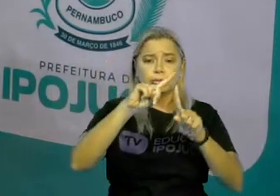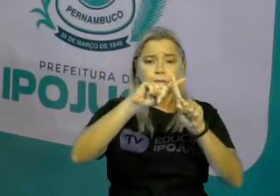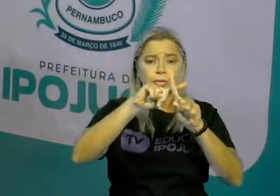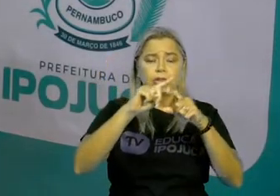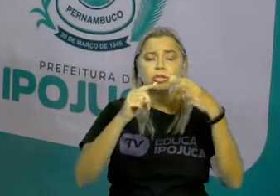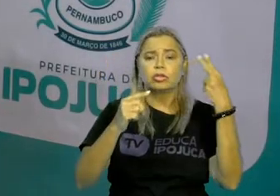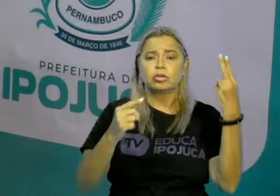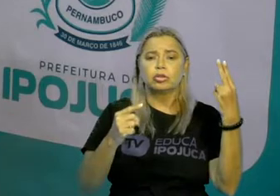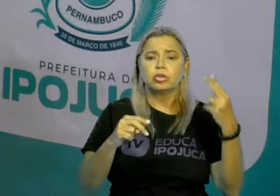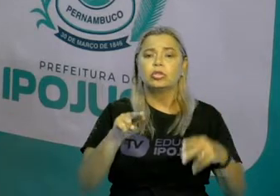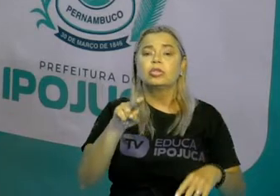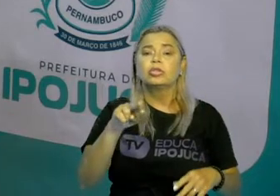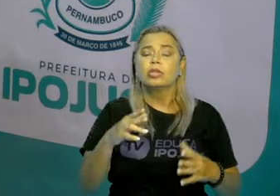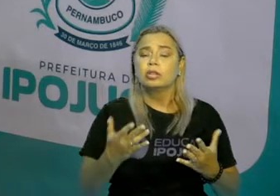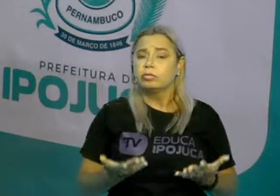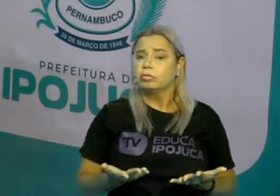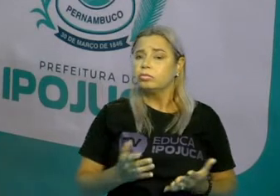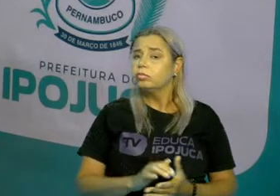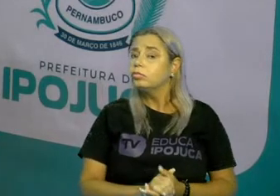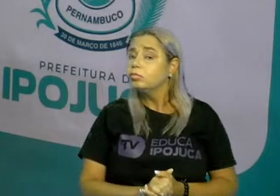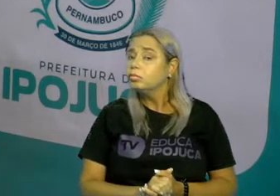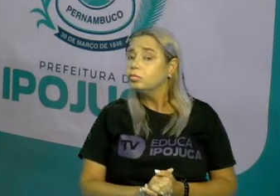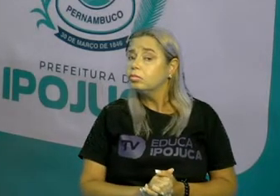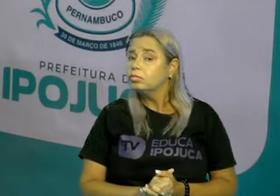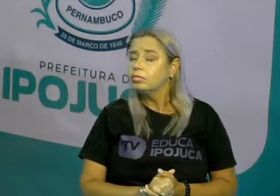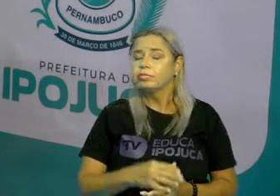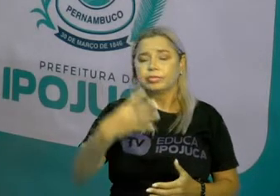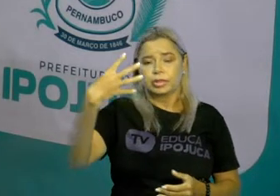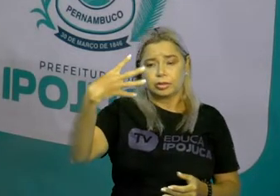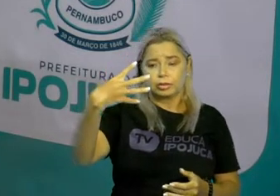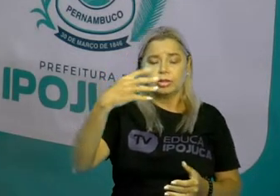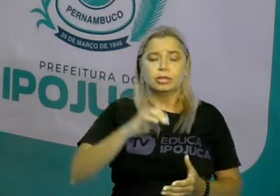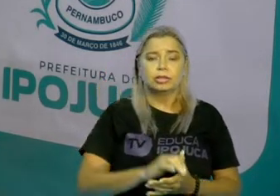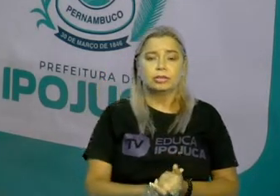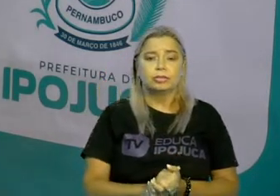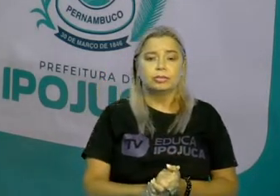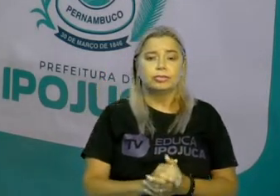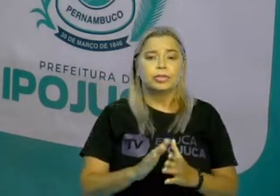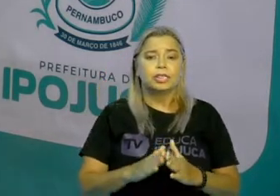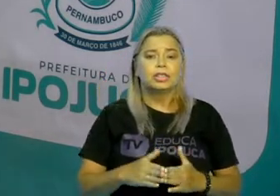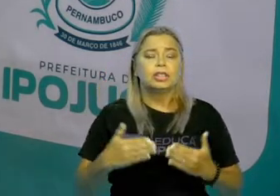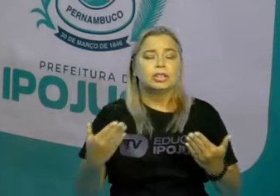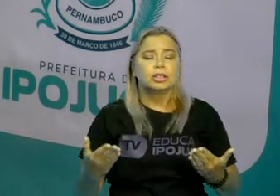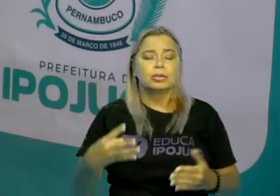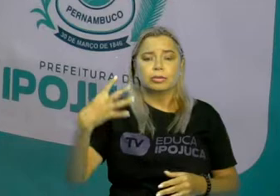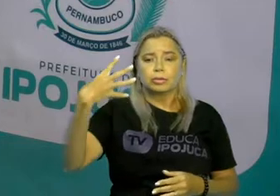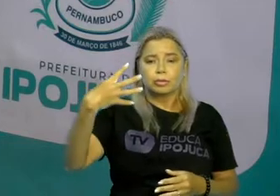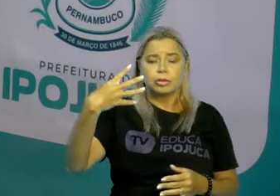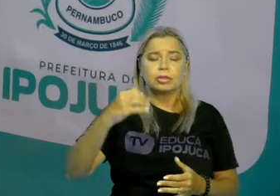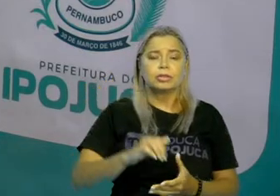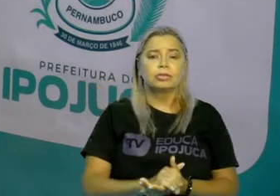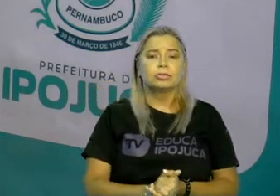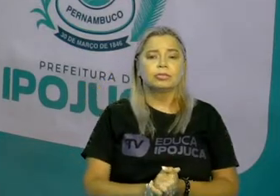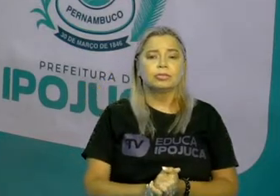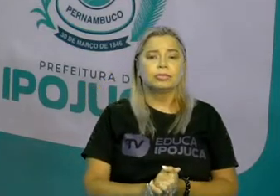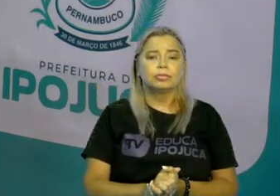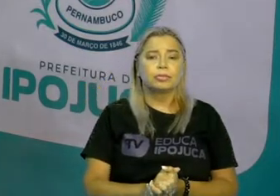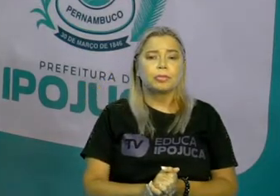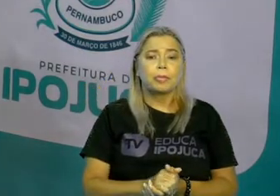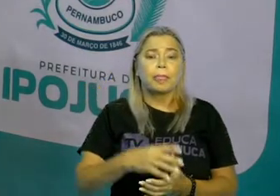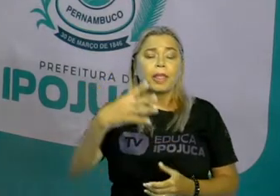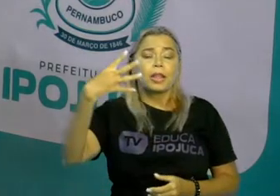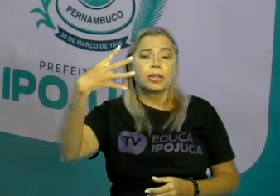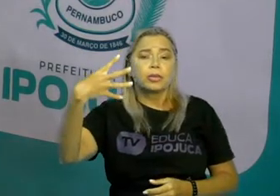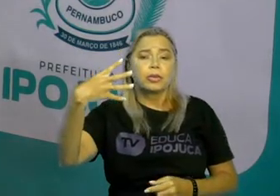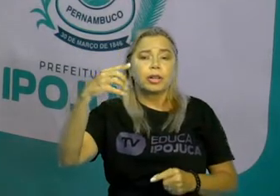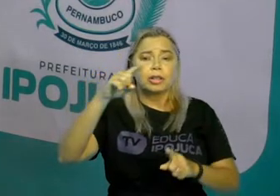quanto os dois com mais dois vai dar quatro portanto eu tenho aqui 44